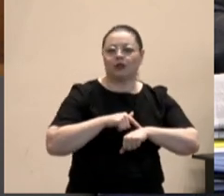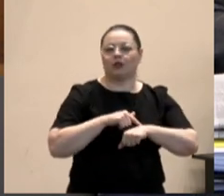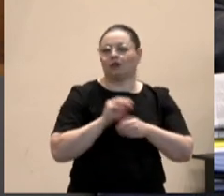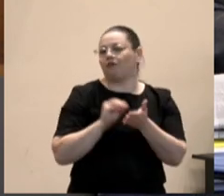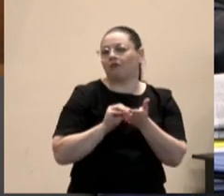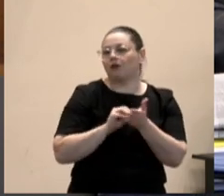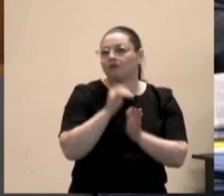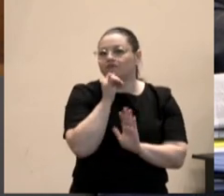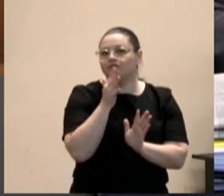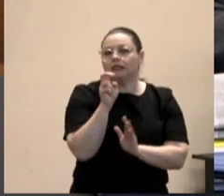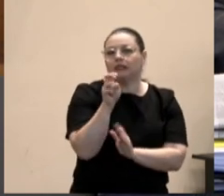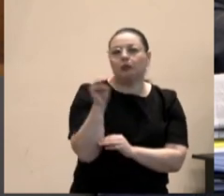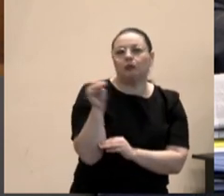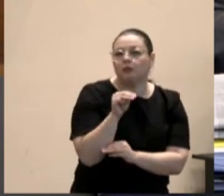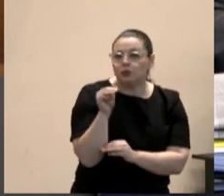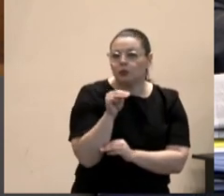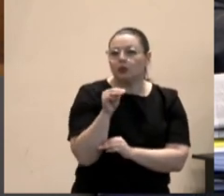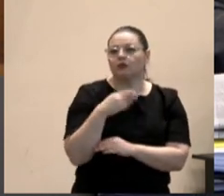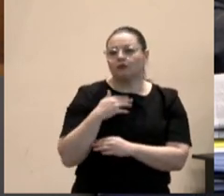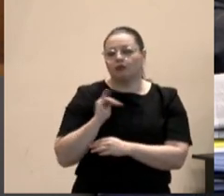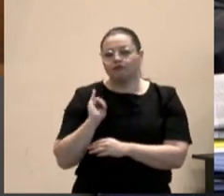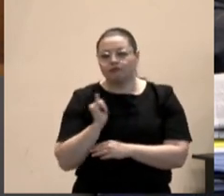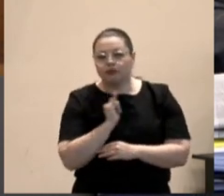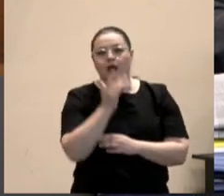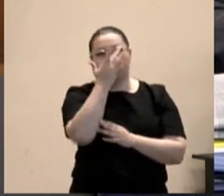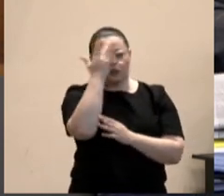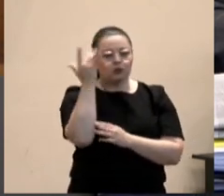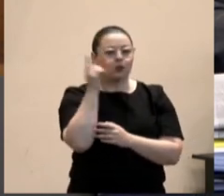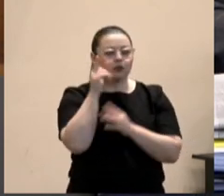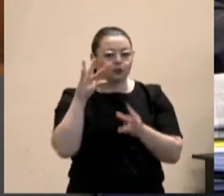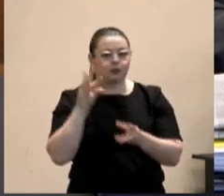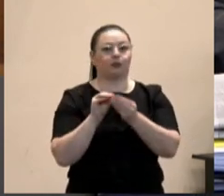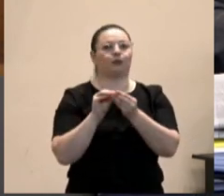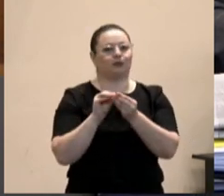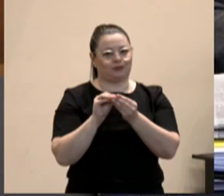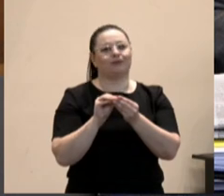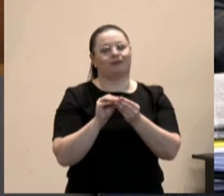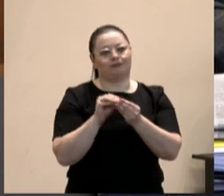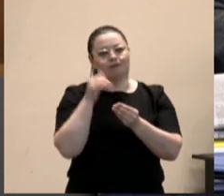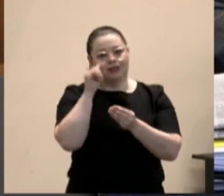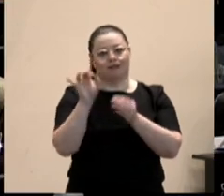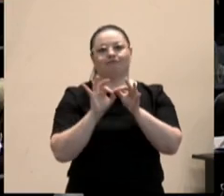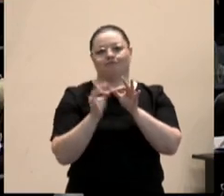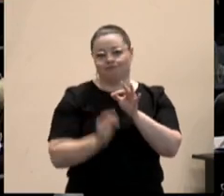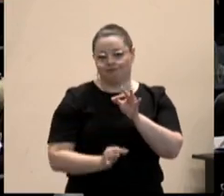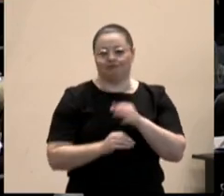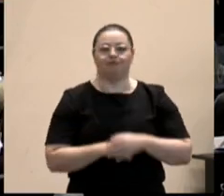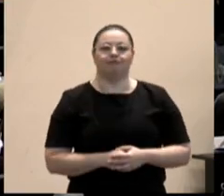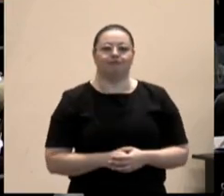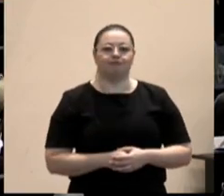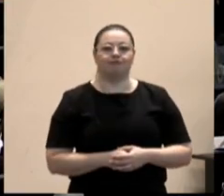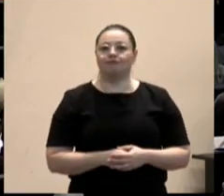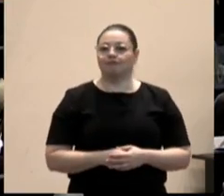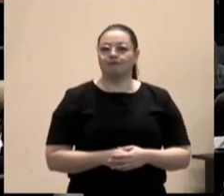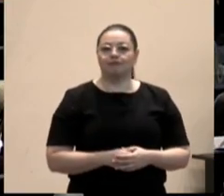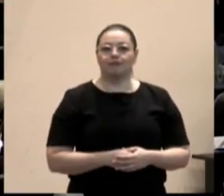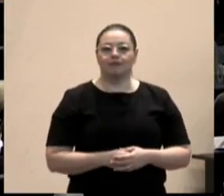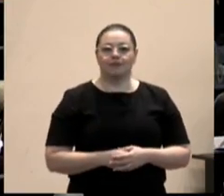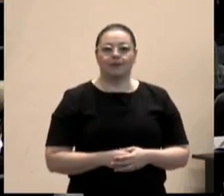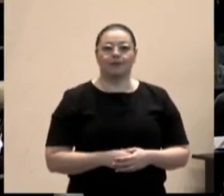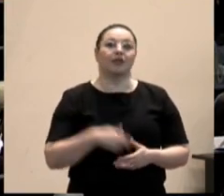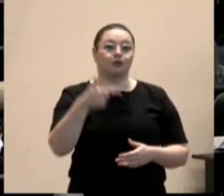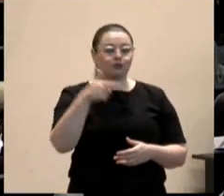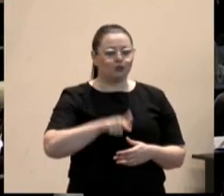faltando aí os 5 minutos, para que a pessoa possa fazer as suas considerações finais. Então, mais uma